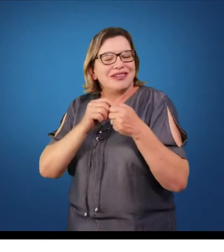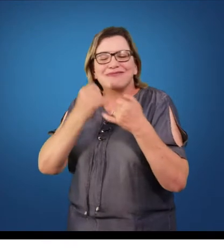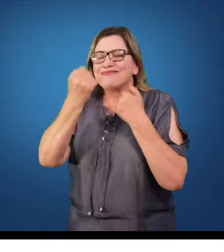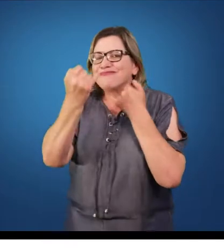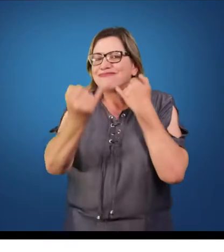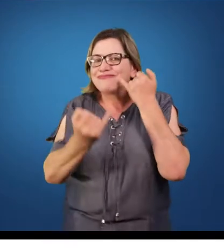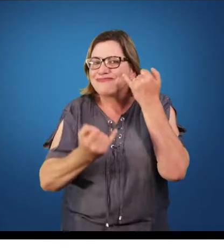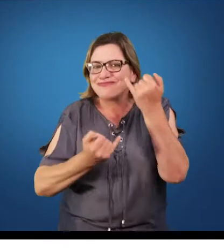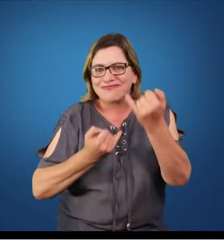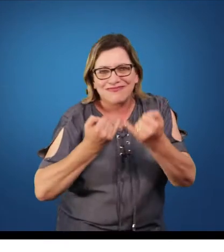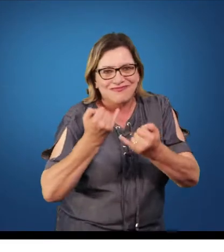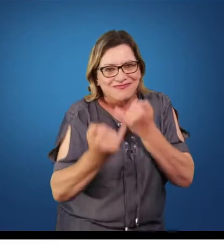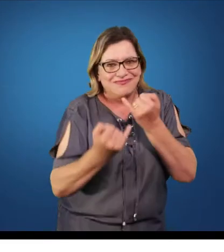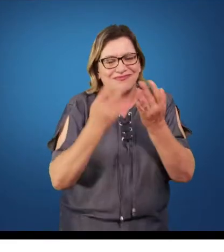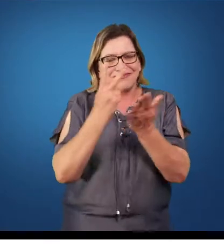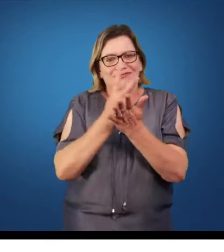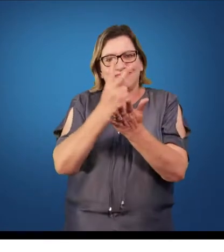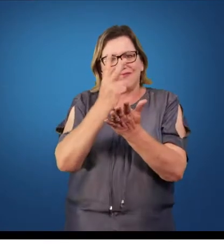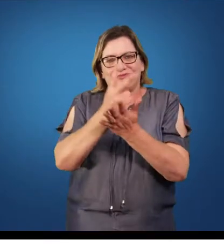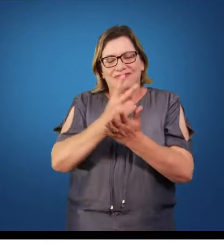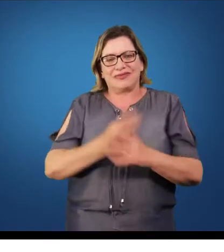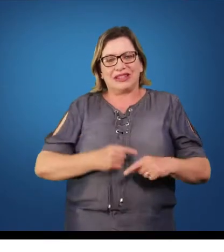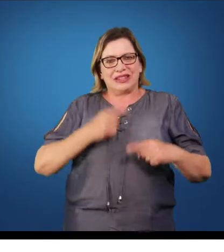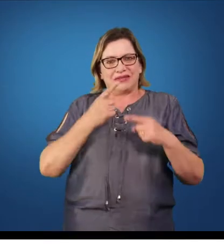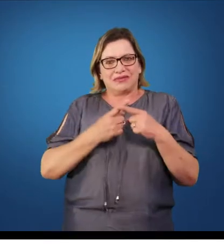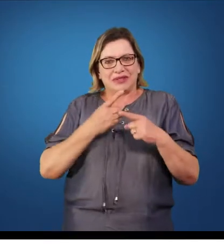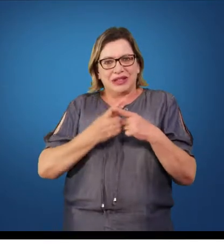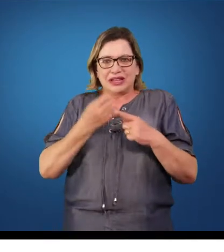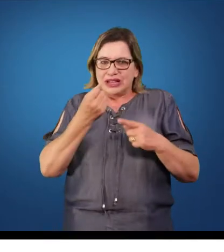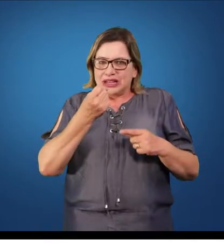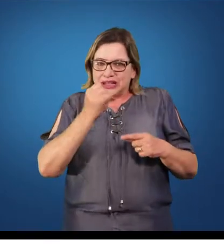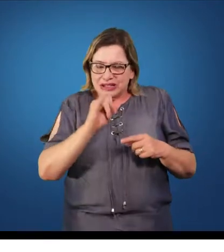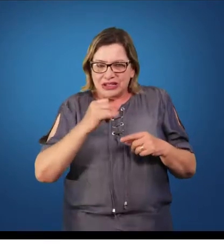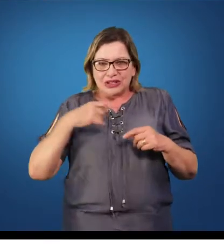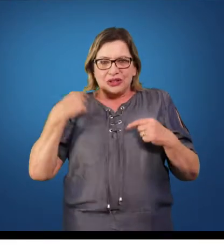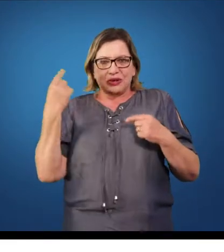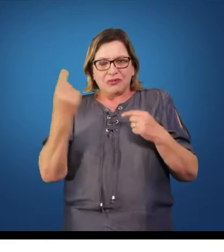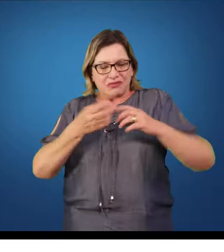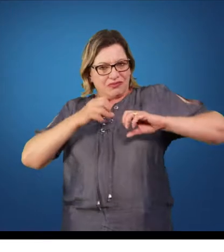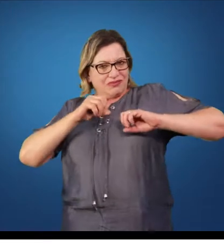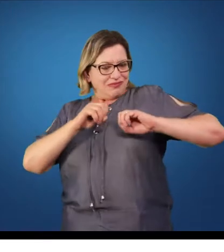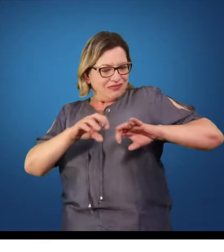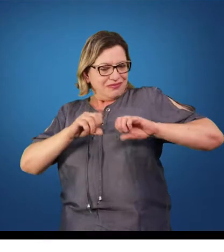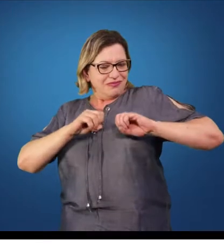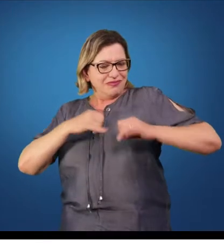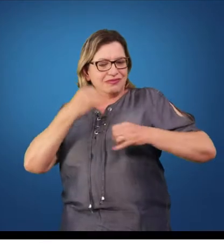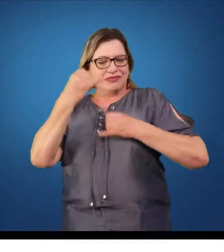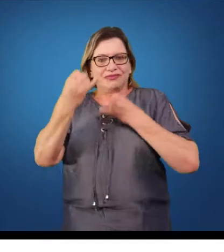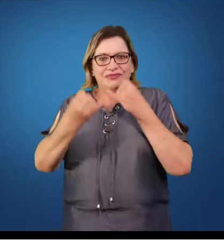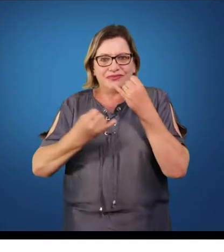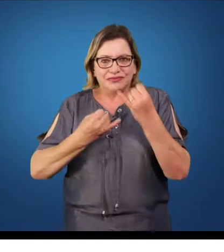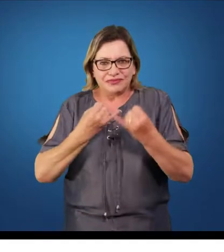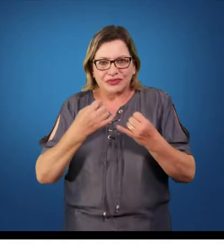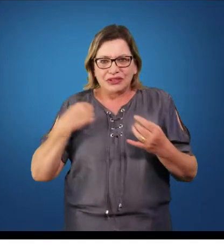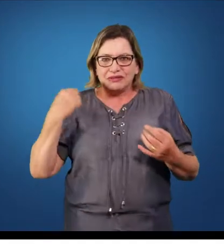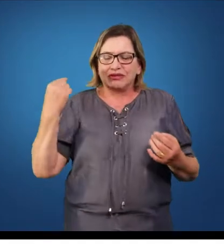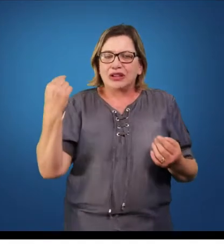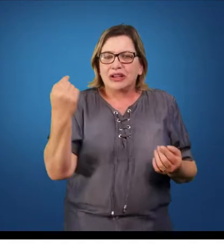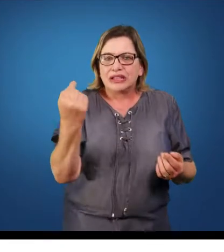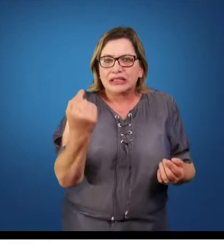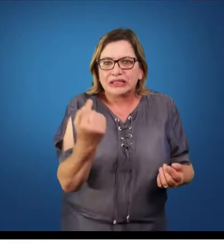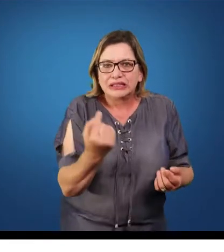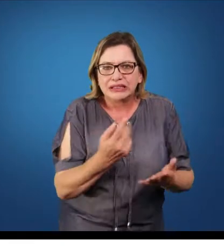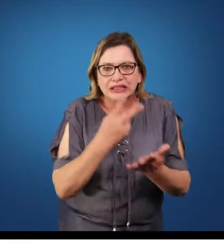lúdica, certo? Por quê? Porque quando nós trabalhamos de uma maneira lúdica, nós estamos o quê?